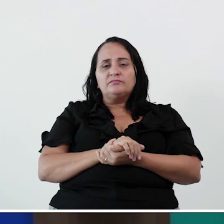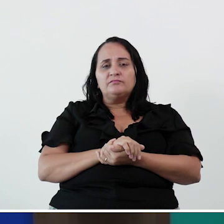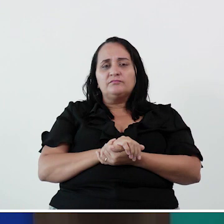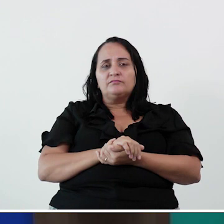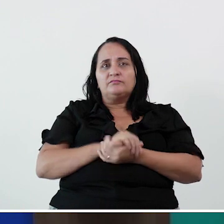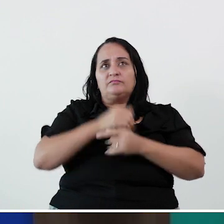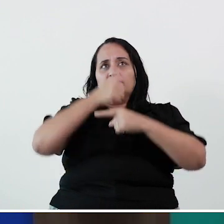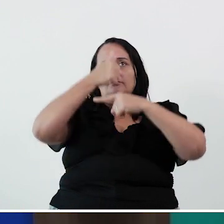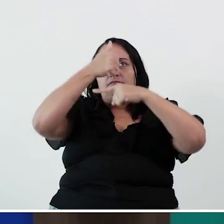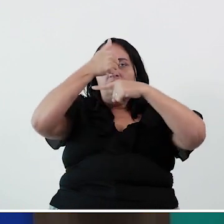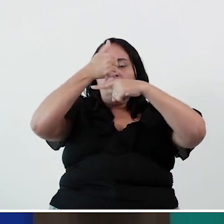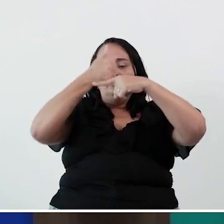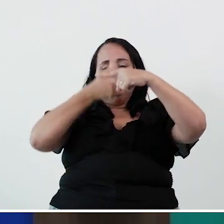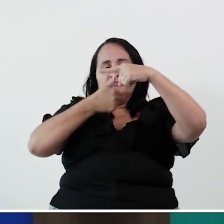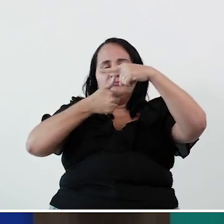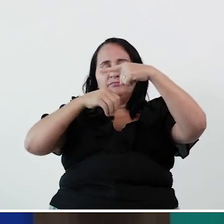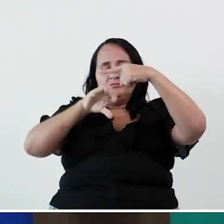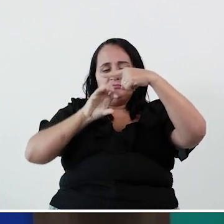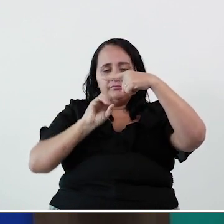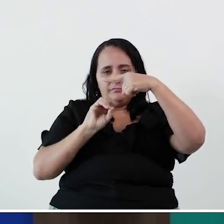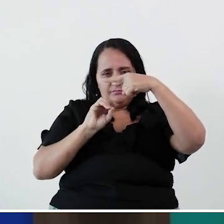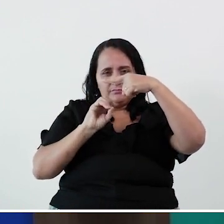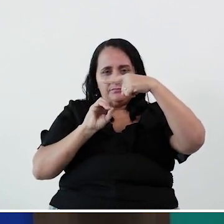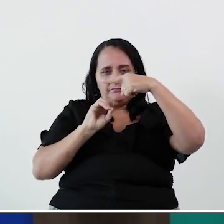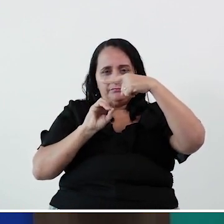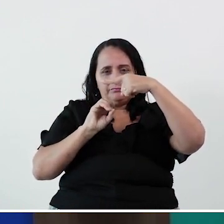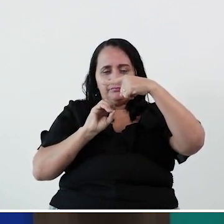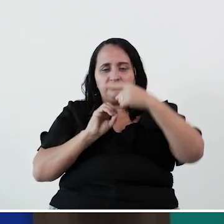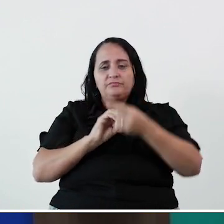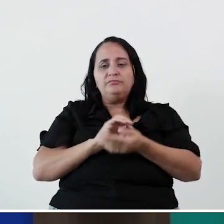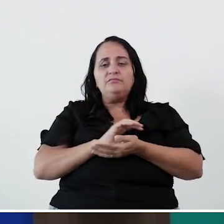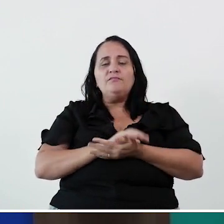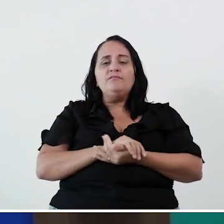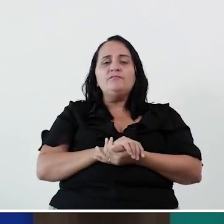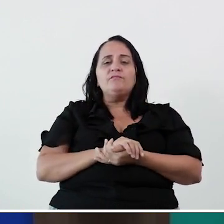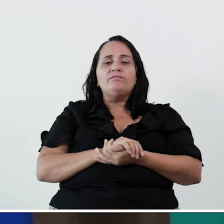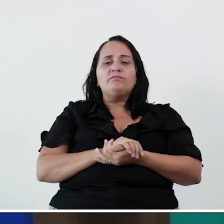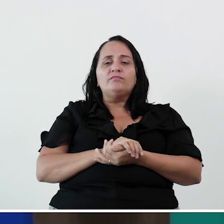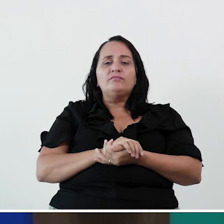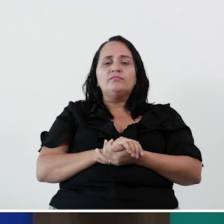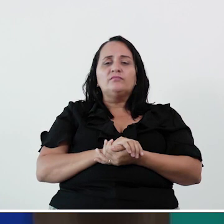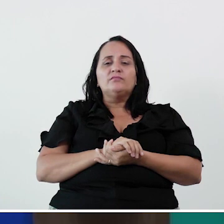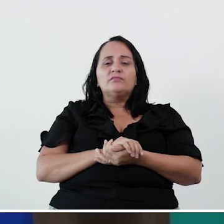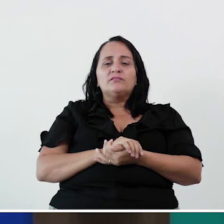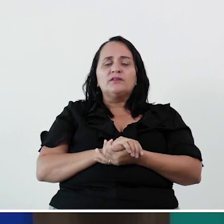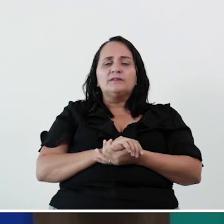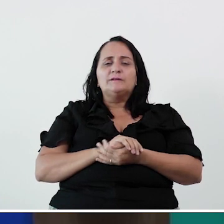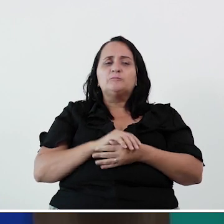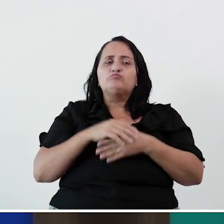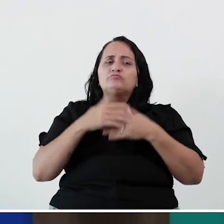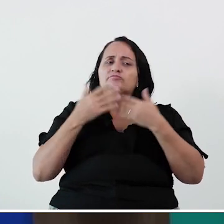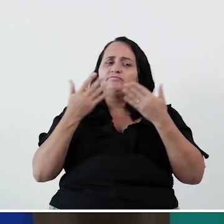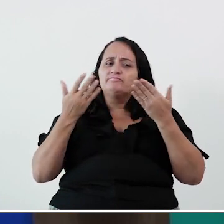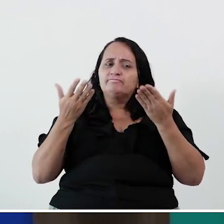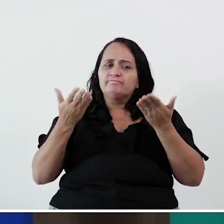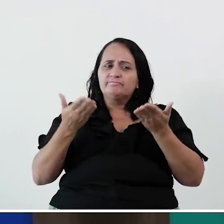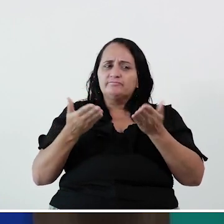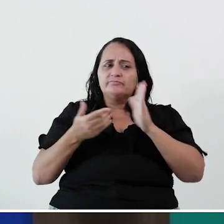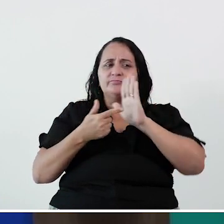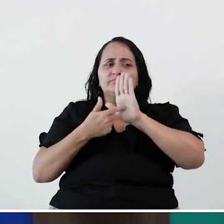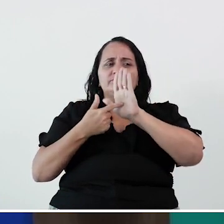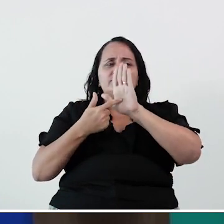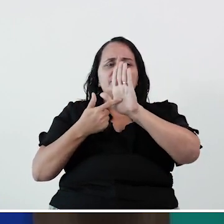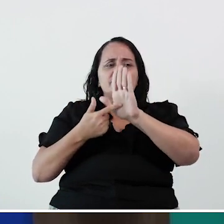1/10. Então, 0,1 é um número racional. Então, nós já vimos aqui duas representações de um número